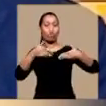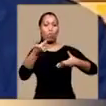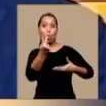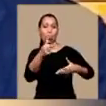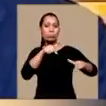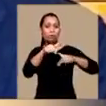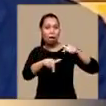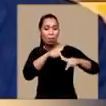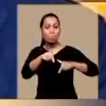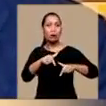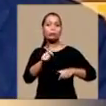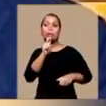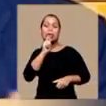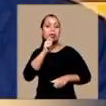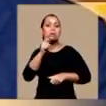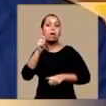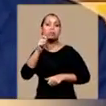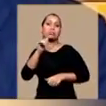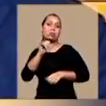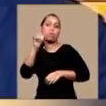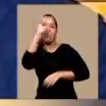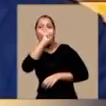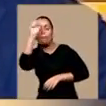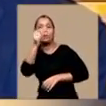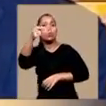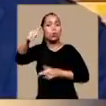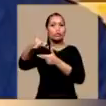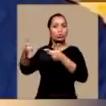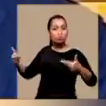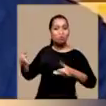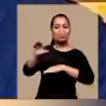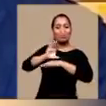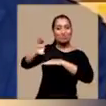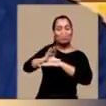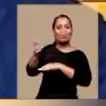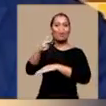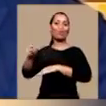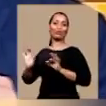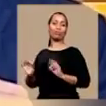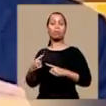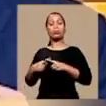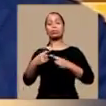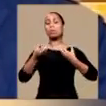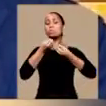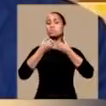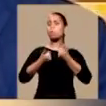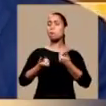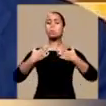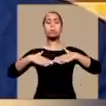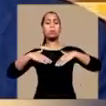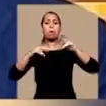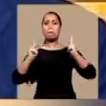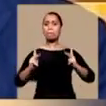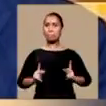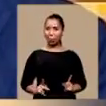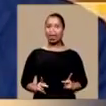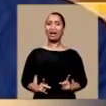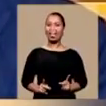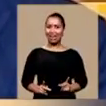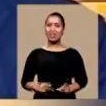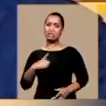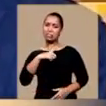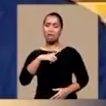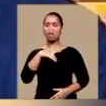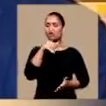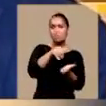depois de formado e ela não buscou nenhum tipo de reciclagem, entre aspas, na sua carreira. Ela achou que ela estava confortável, né? A famosa